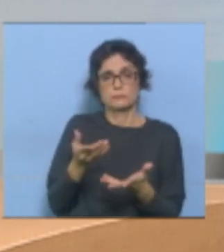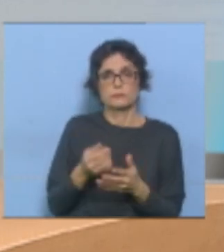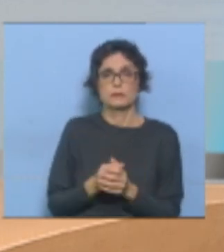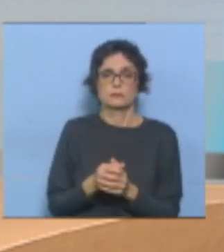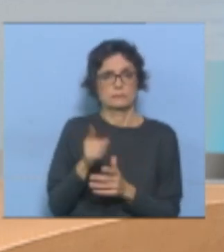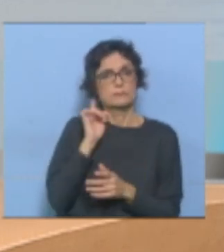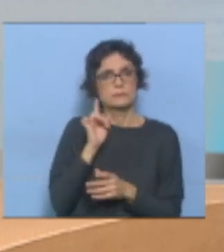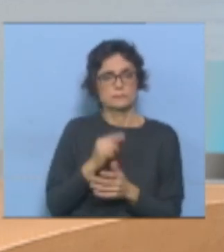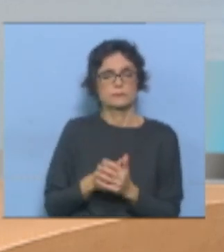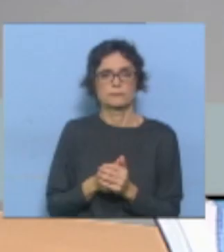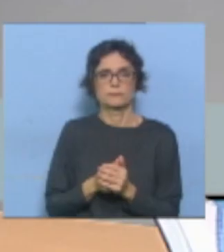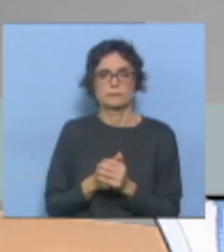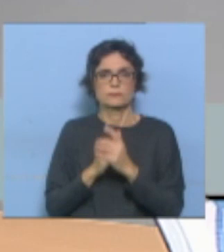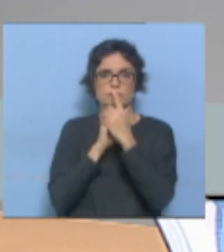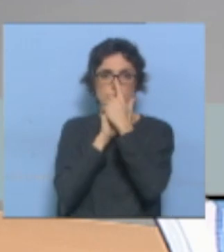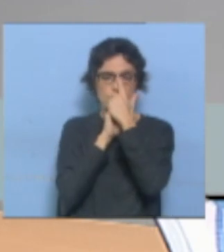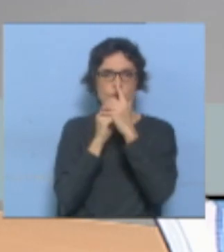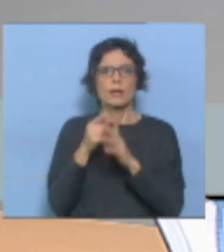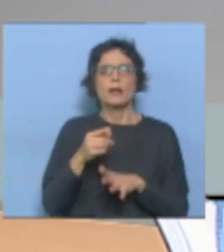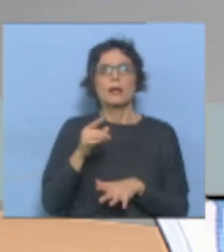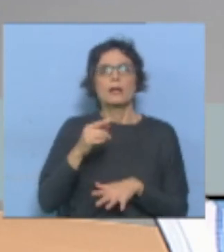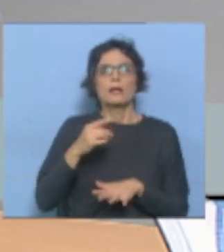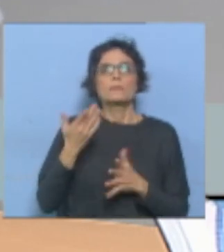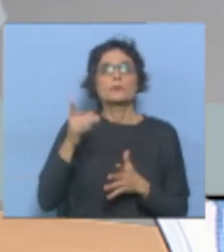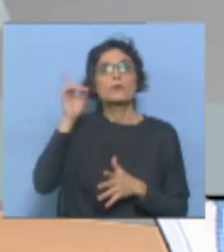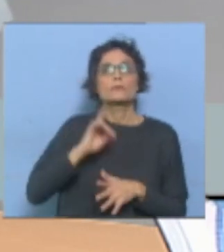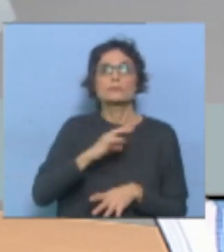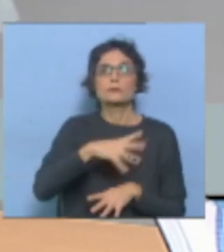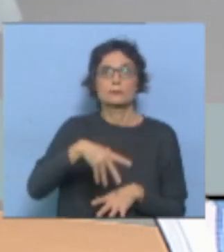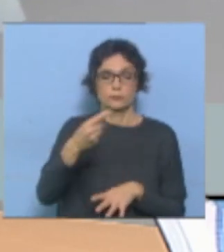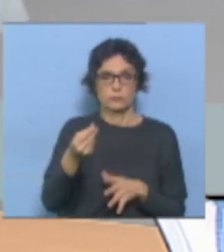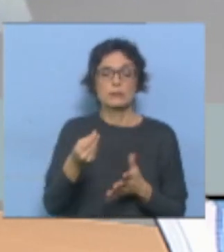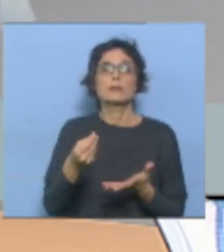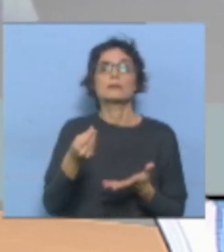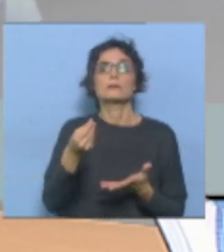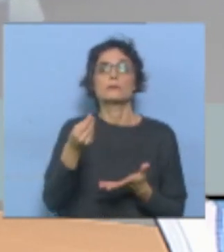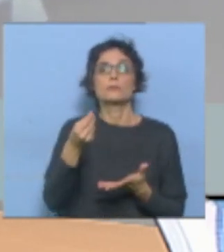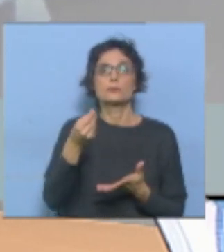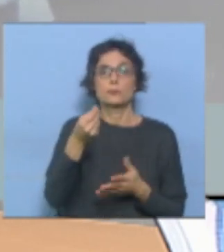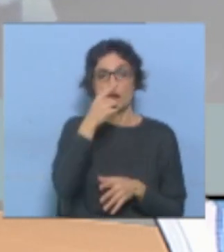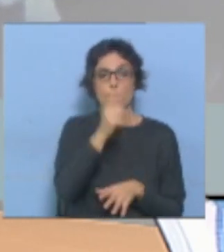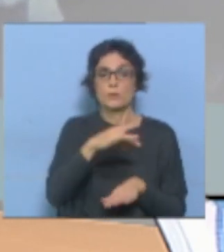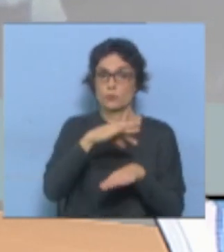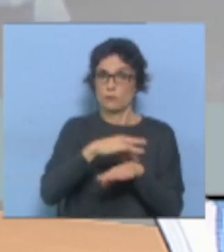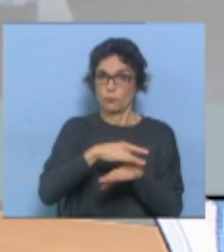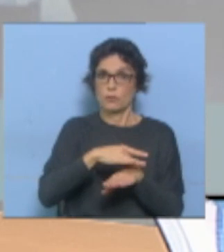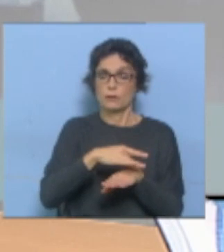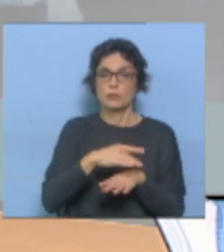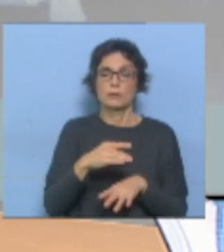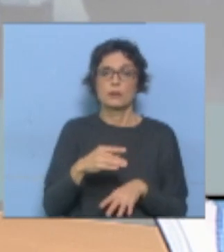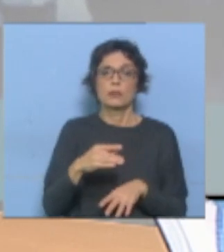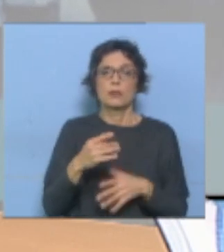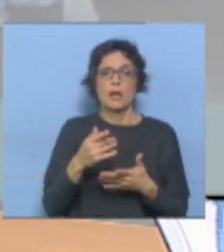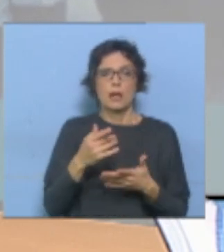oportunas. E num Dia Mundial do Doente, pensar no doente, importa também olhar esta dimensão